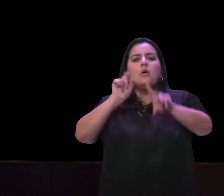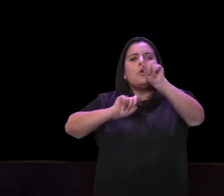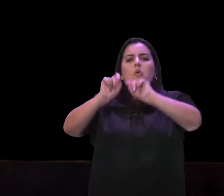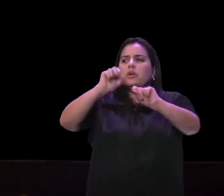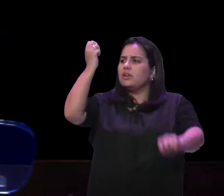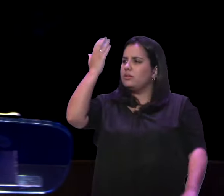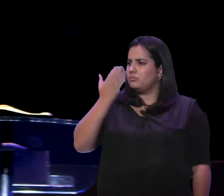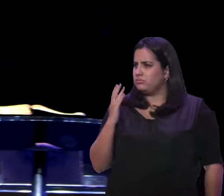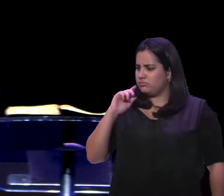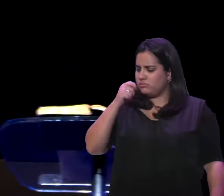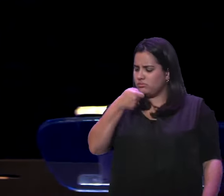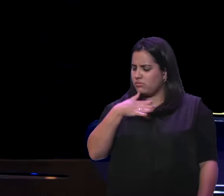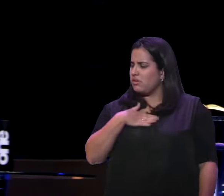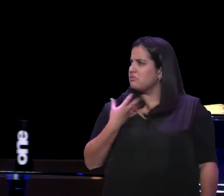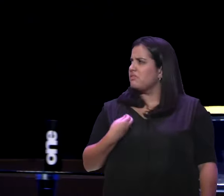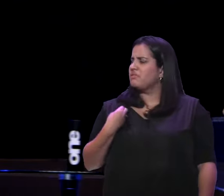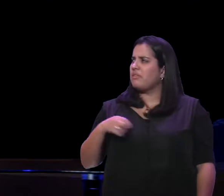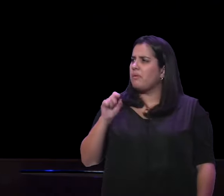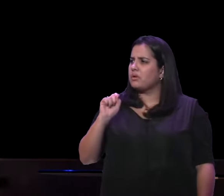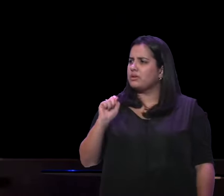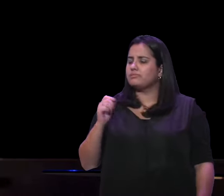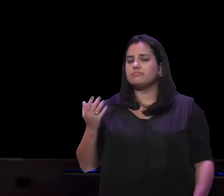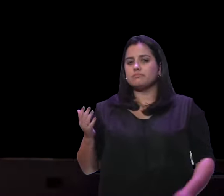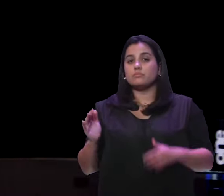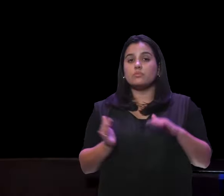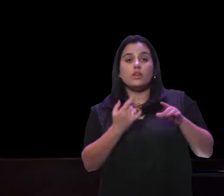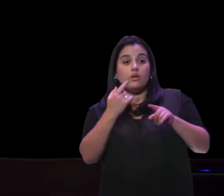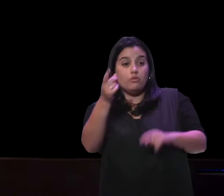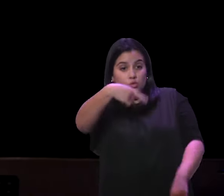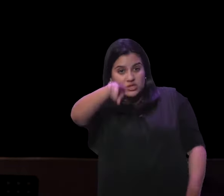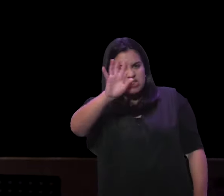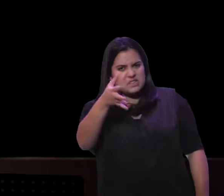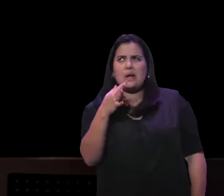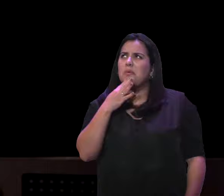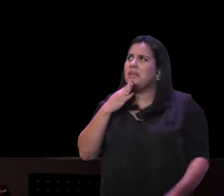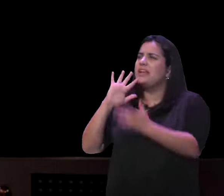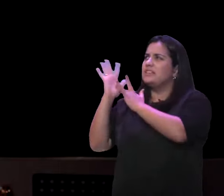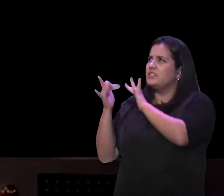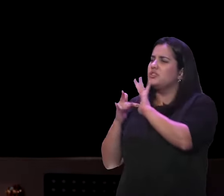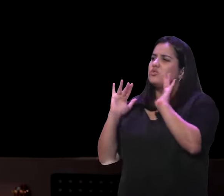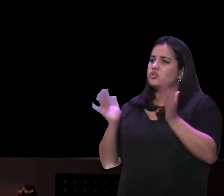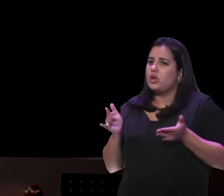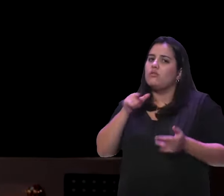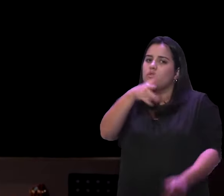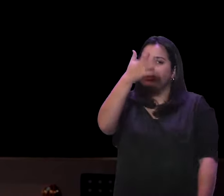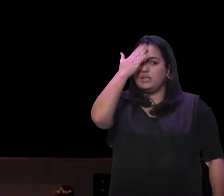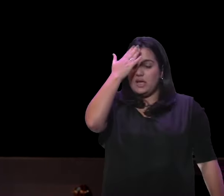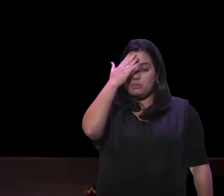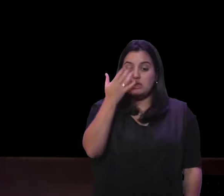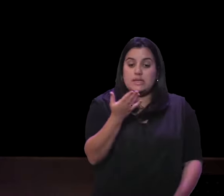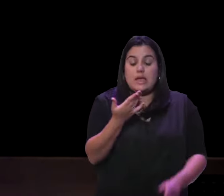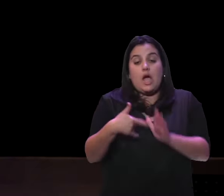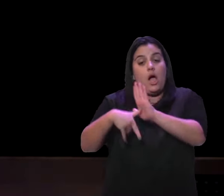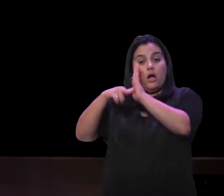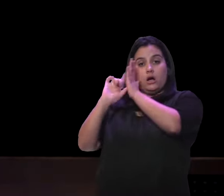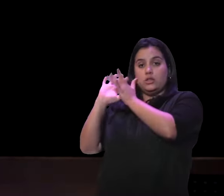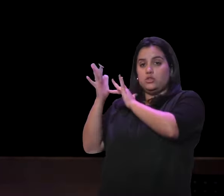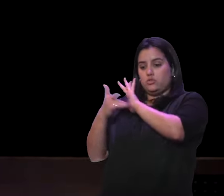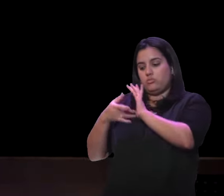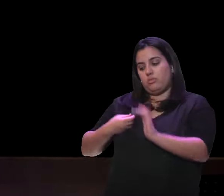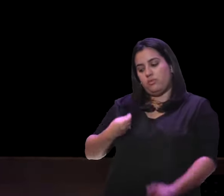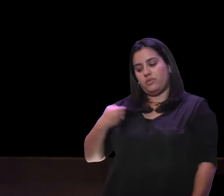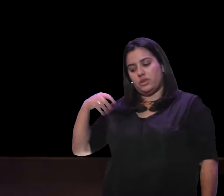na minha vida. Porque você que já conhece Jesus, você sabe que você era uma pessoa antes de Jesus, e hoje